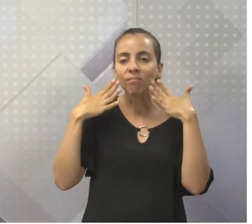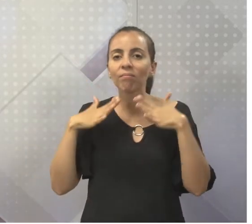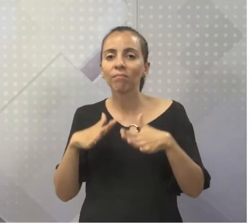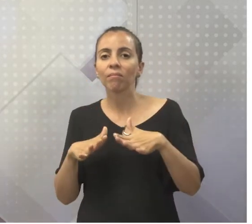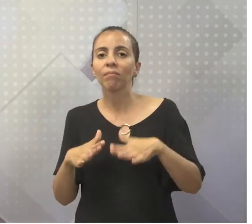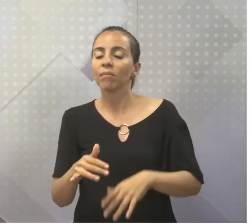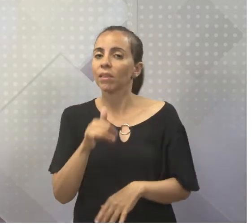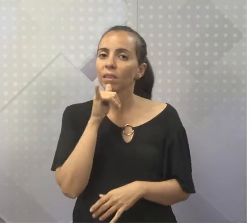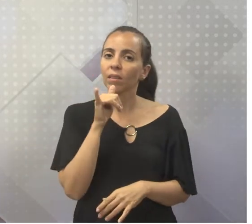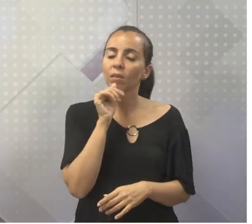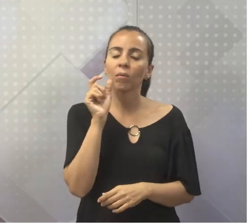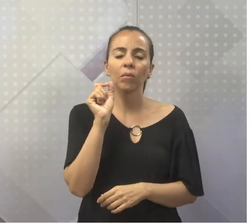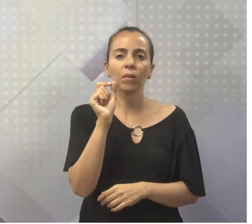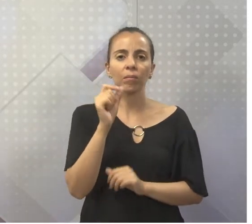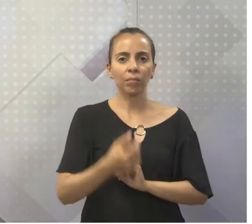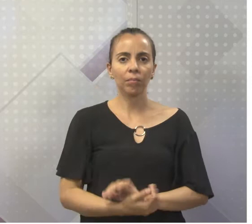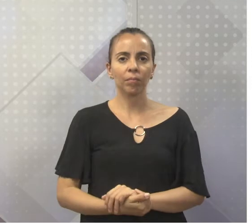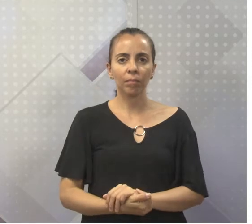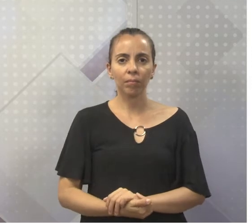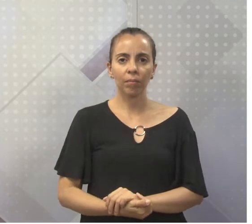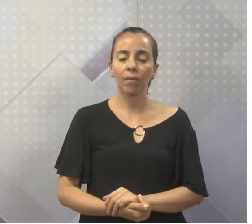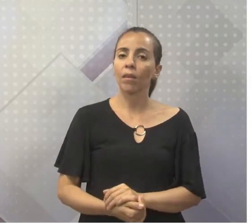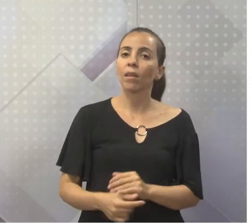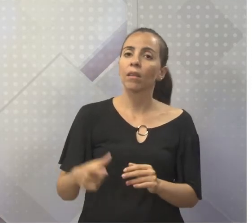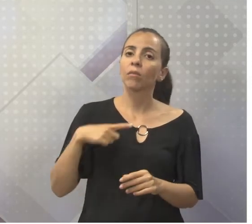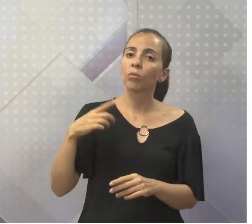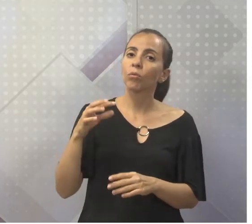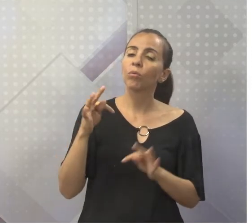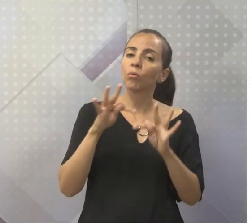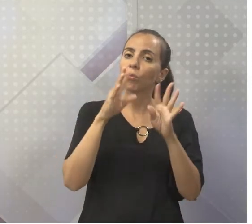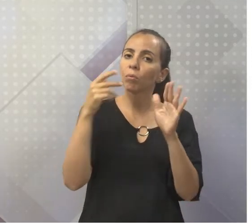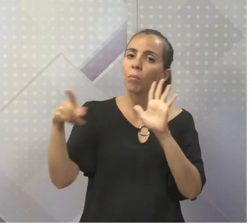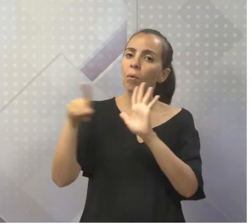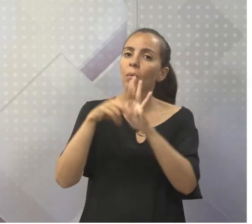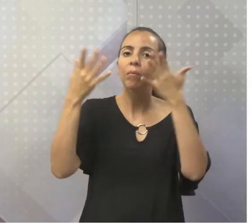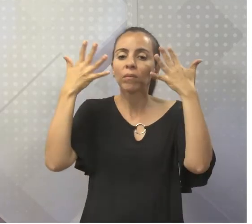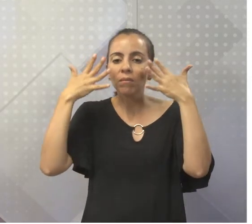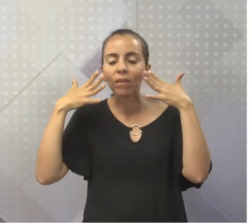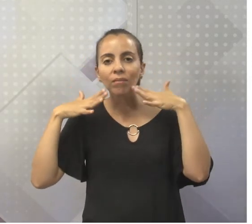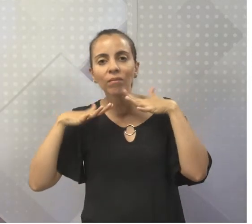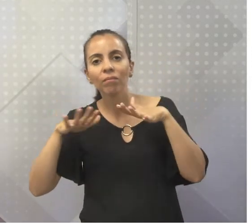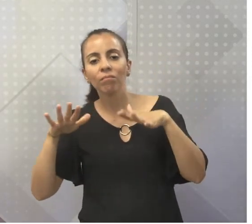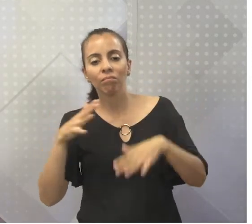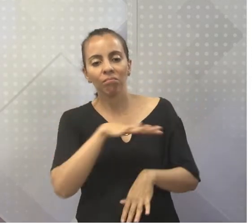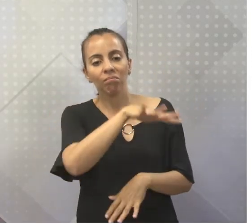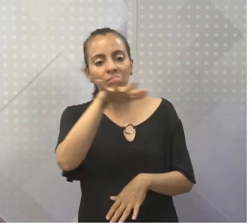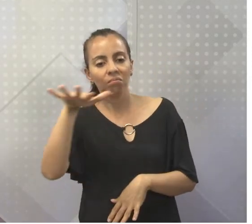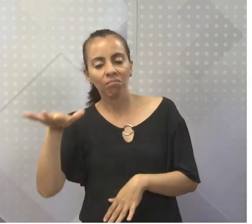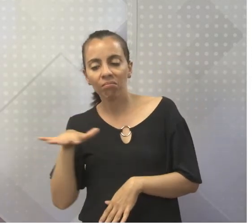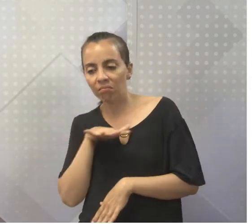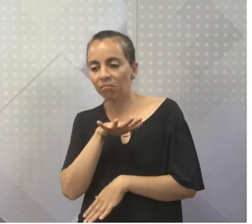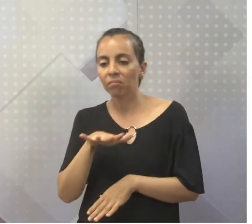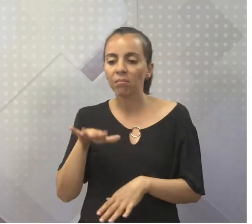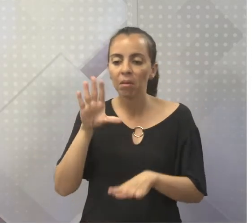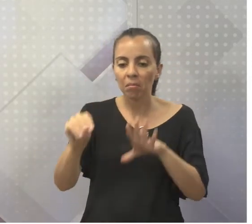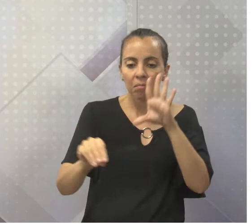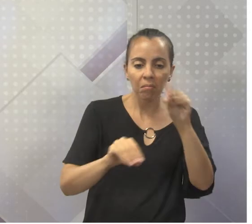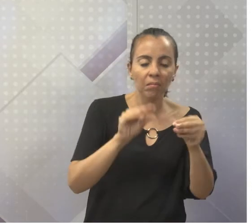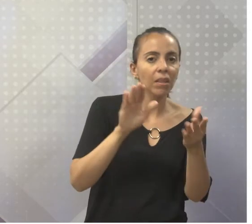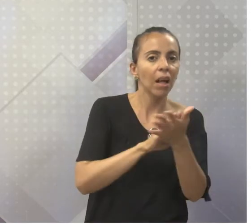O que é natureza então Professor natureza é tudo que for natural São Paulo tem tocado